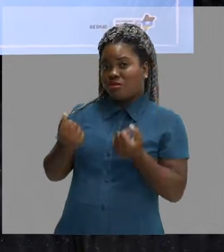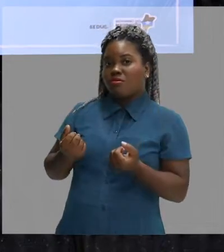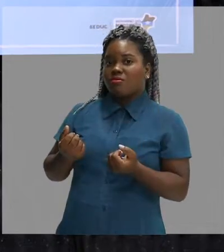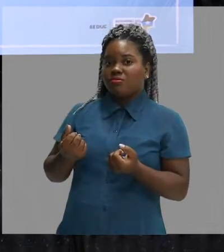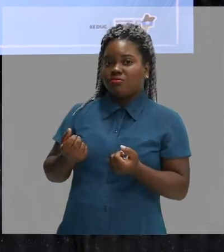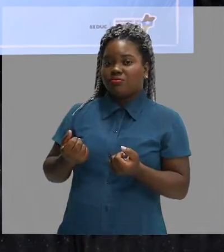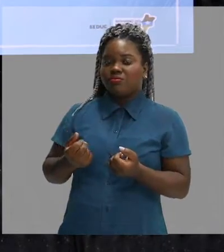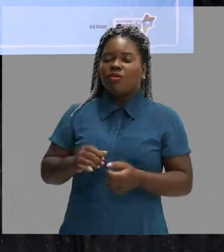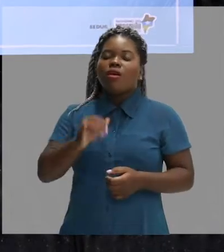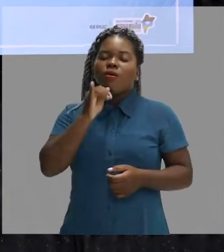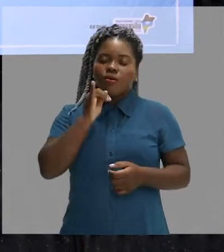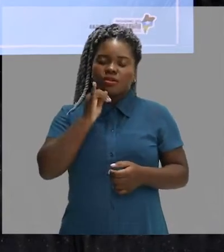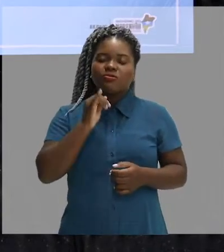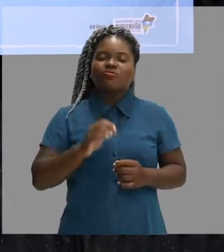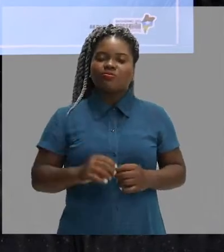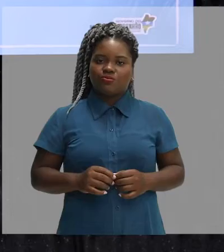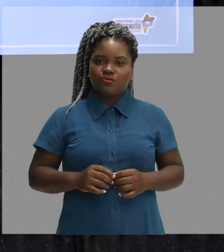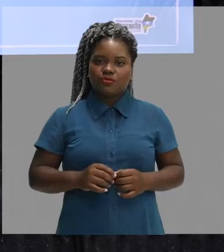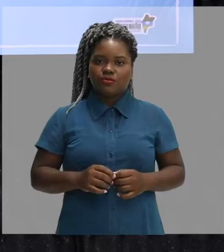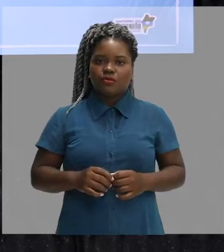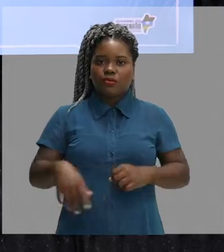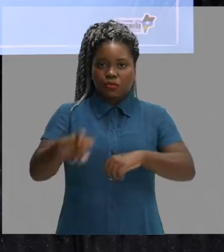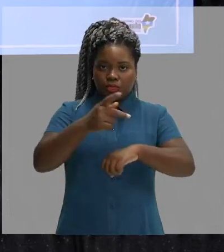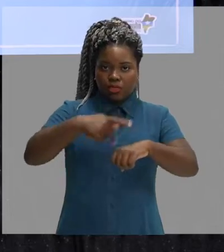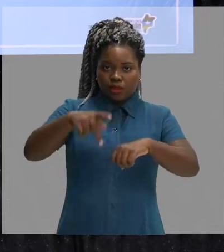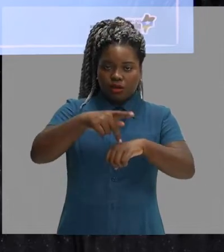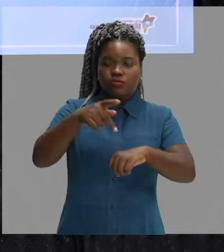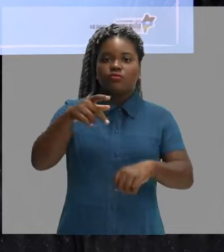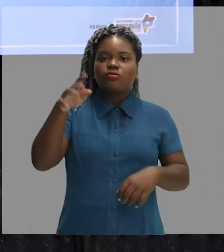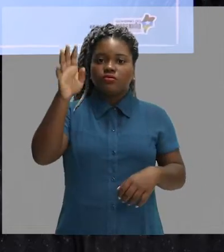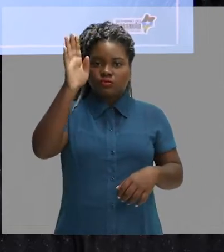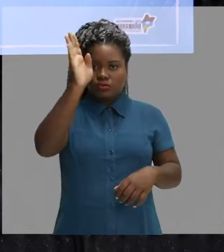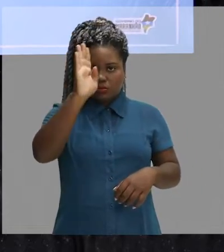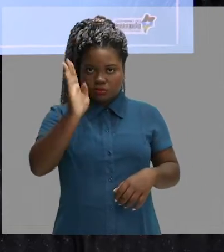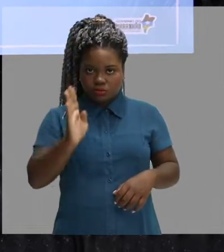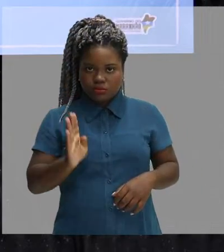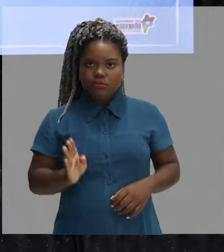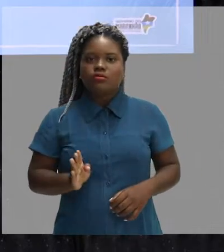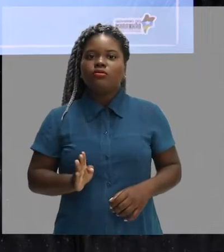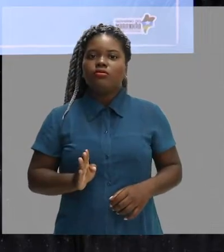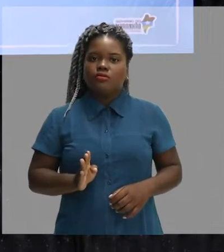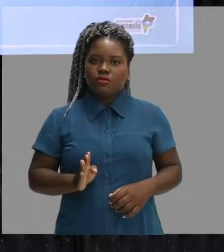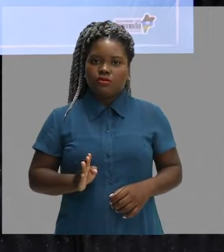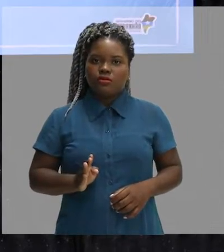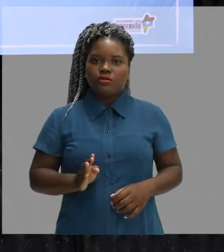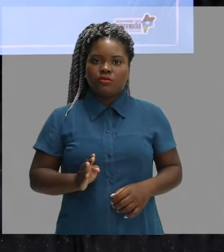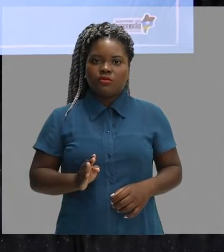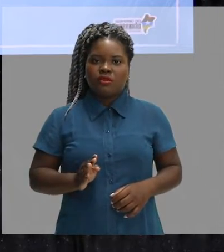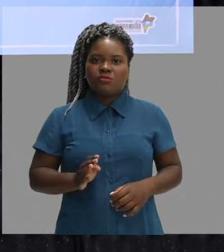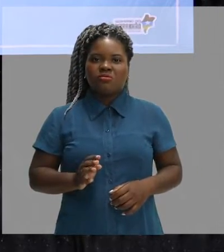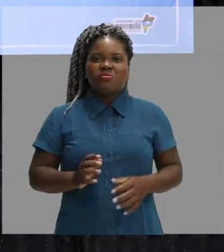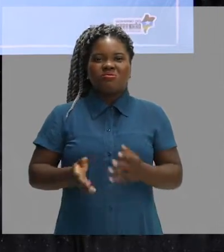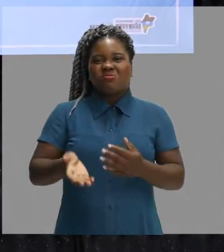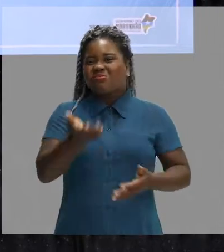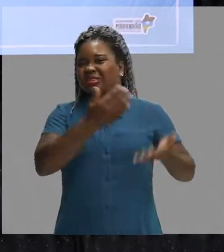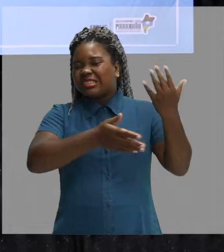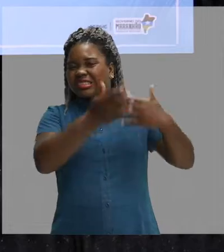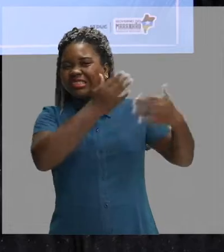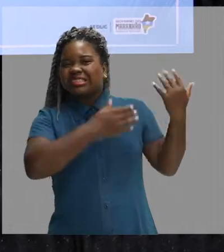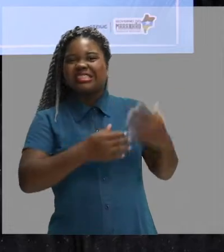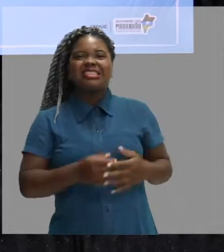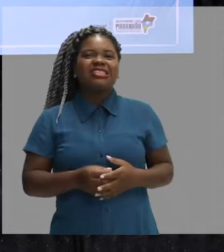exemplo que eu vou te dar. O nosso país, o Brasil, passou por mais de 3 séculos de escravidão durante toda a sua